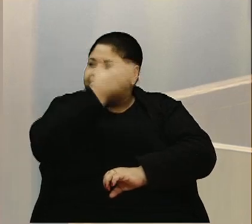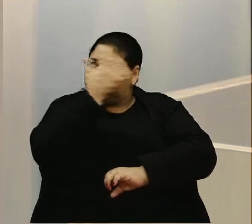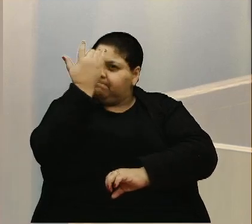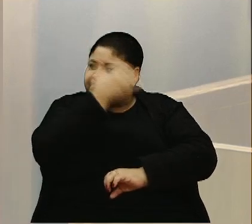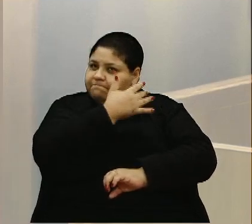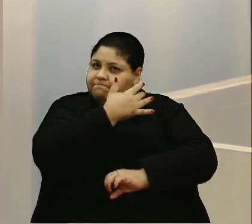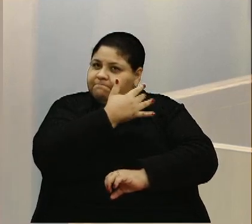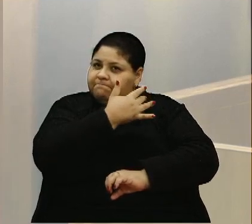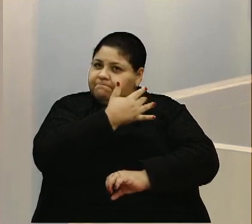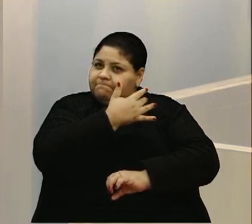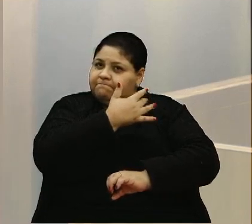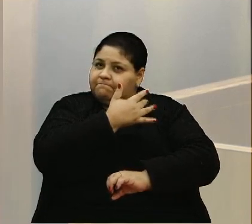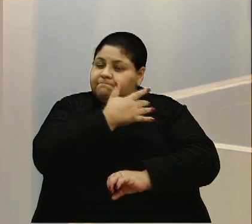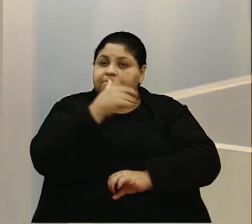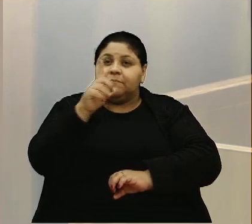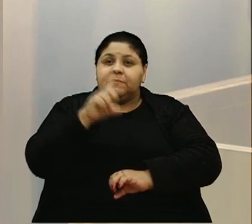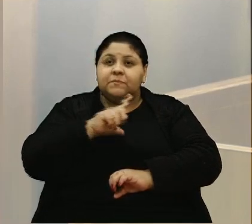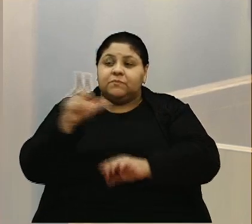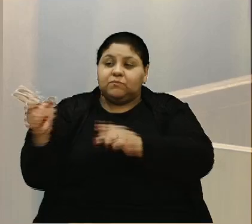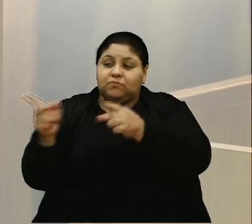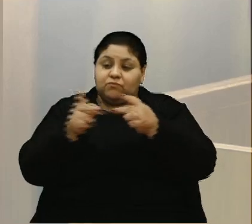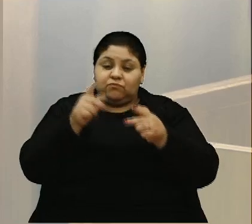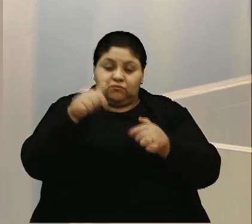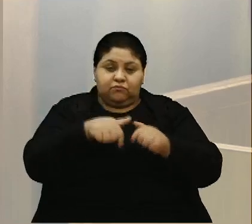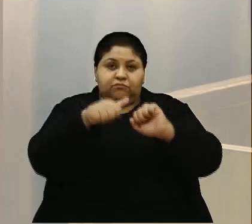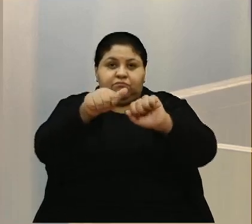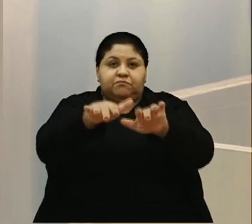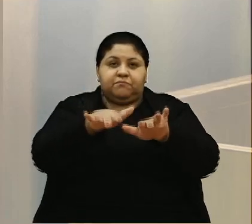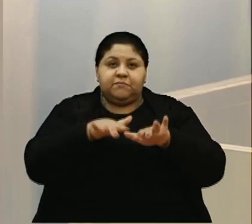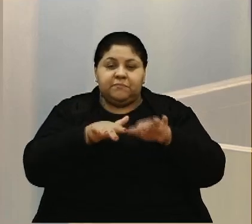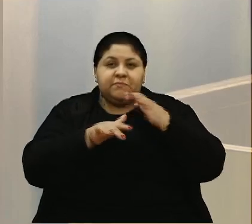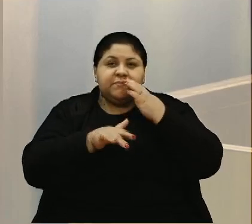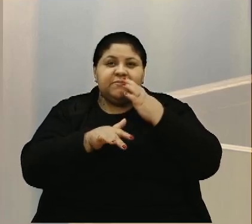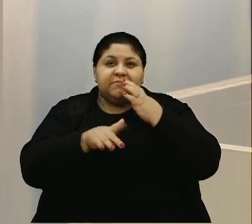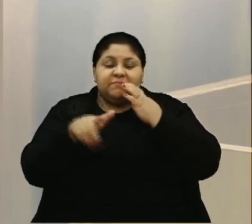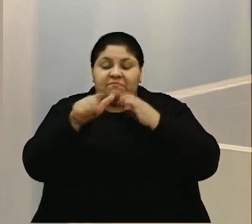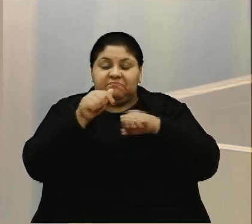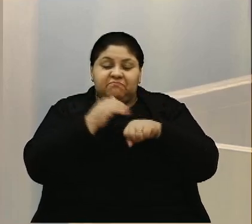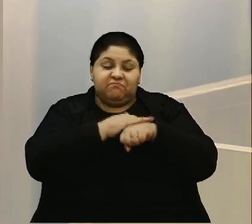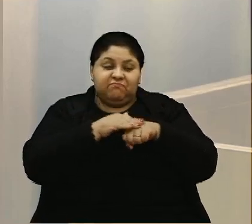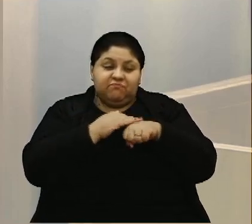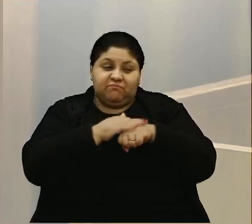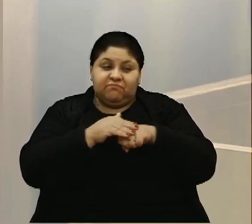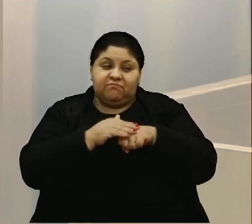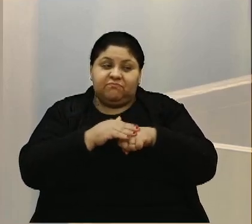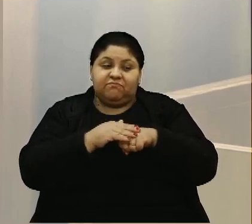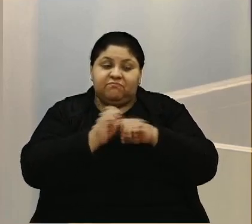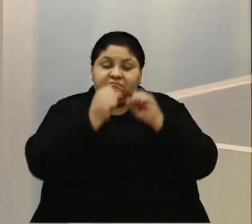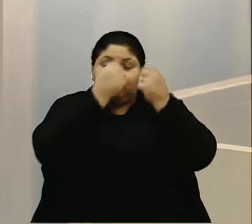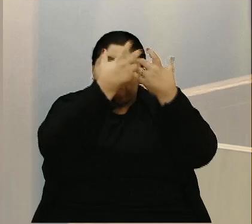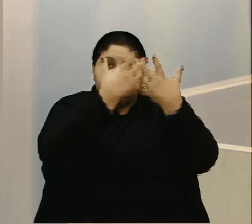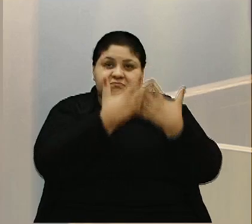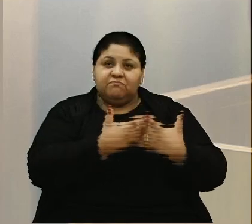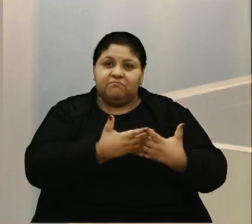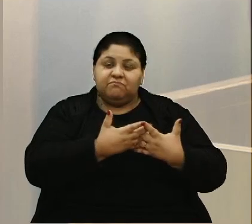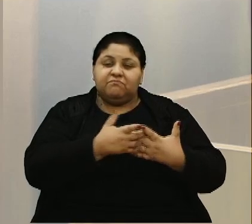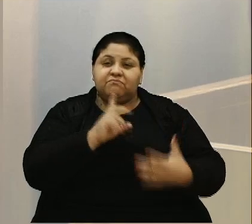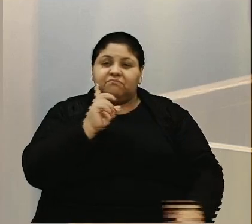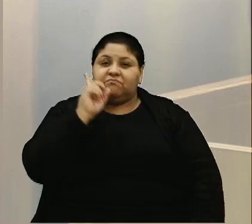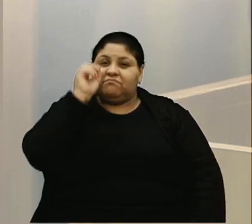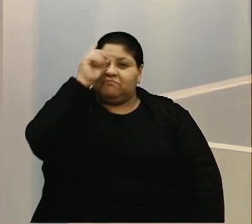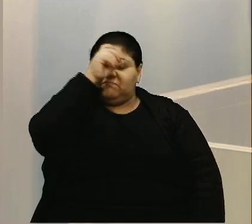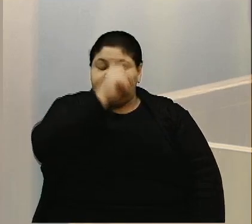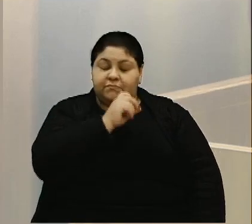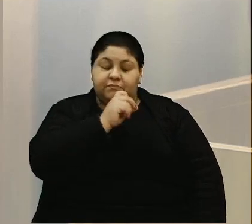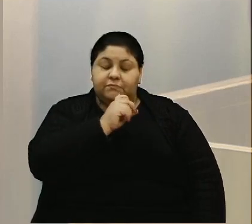aqui. Ele esteve aqui no plenário, e a gente conversou com ele, e ele está explicando que é bem difícil a